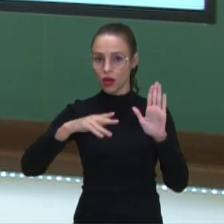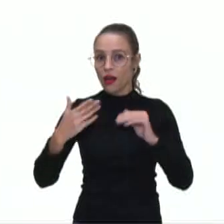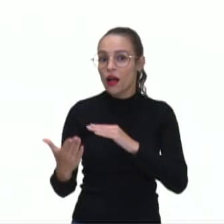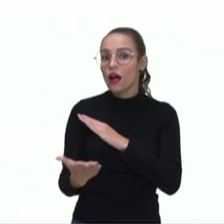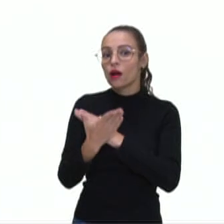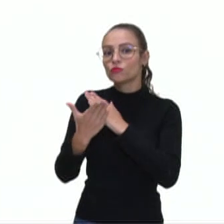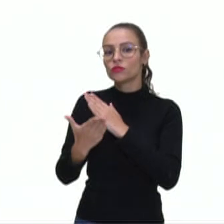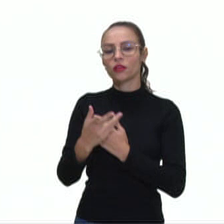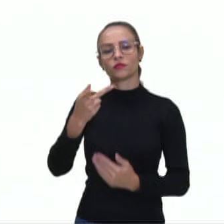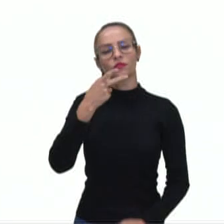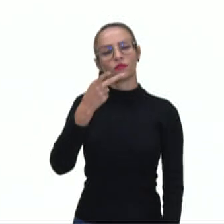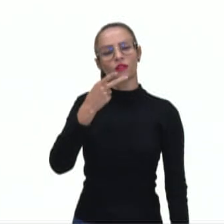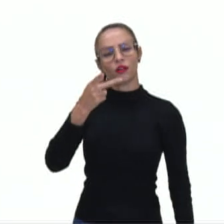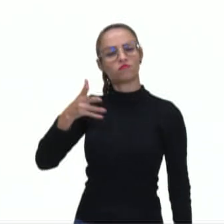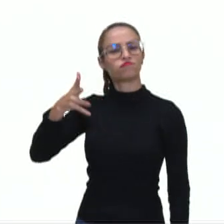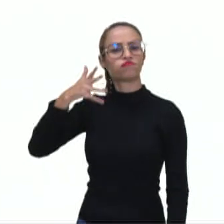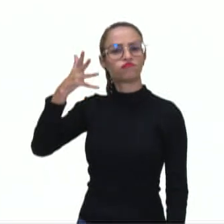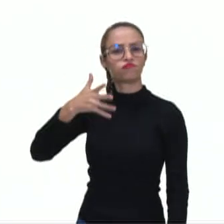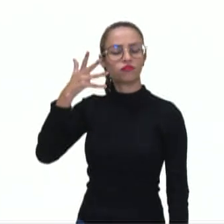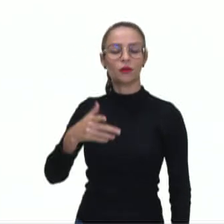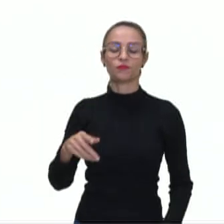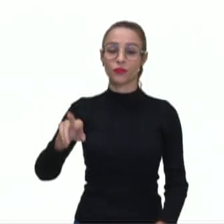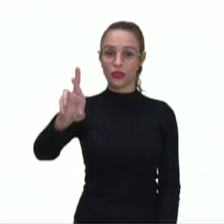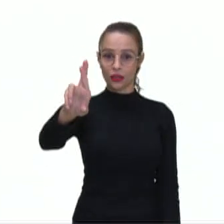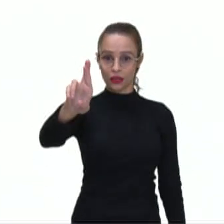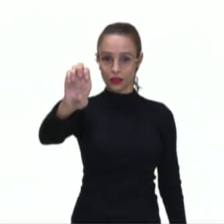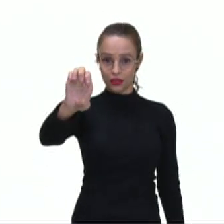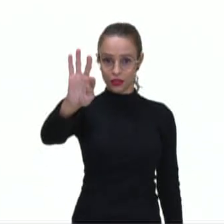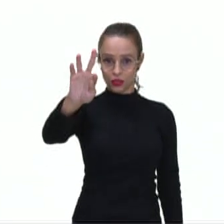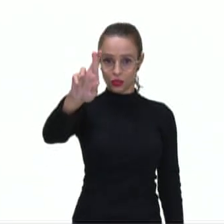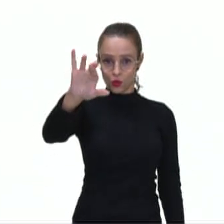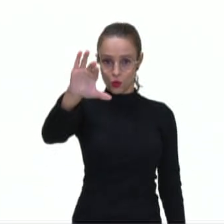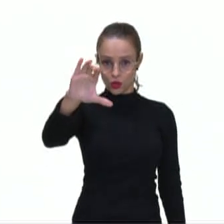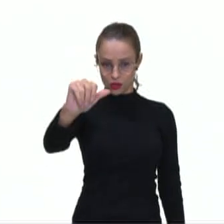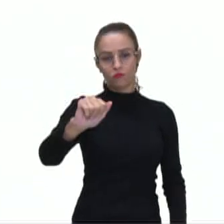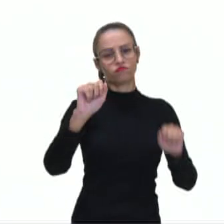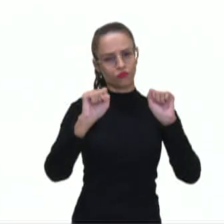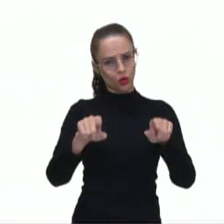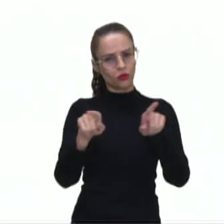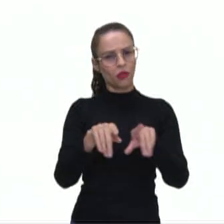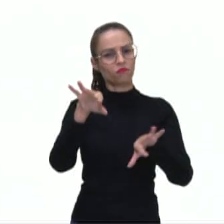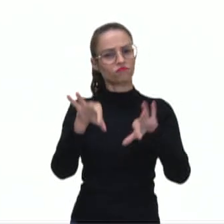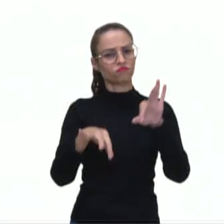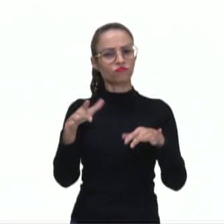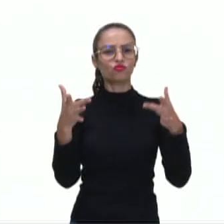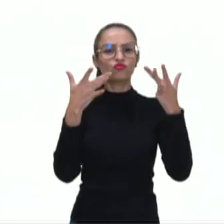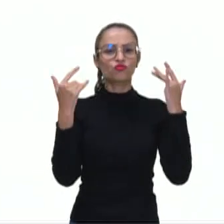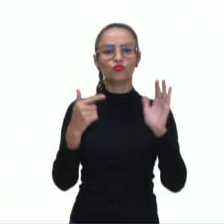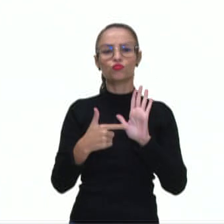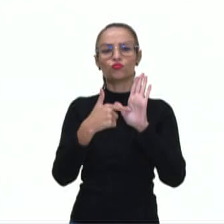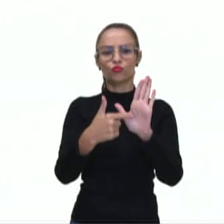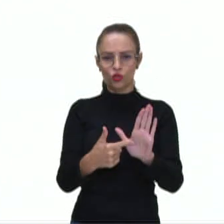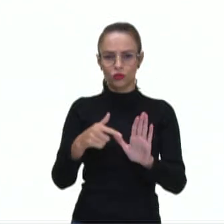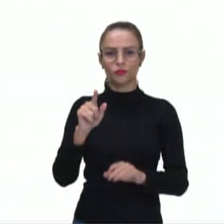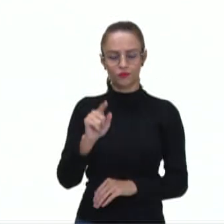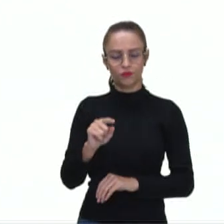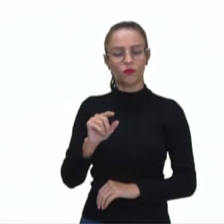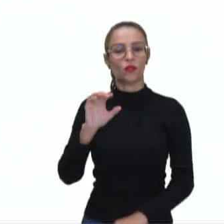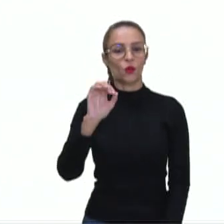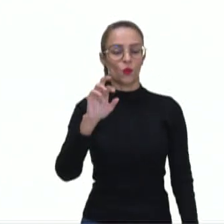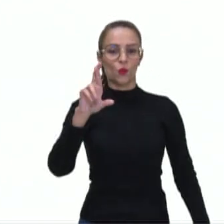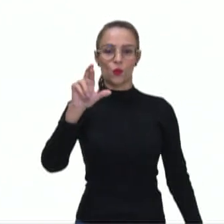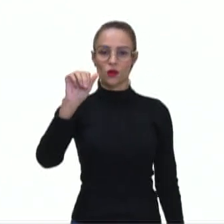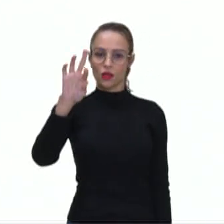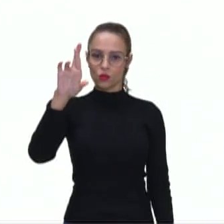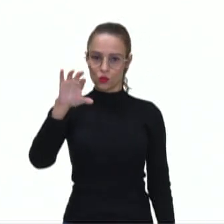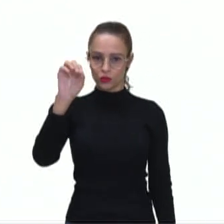falar. Retórica. Pode ser também uma peça teatral que retrata a vida de um santo. Daí a gente tem oratório,